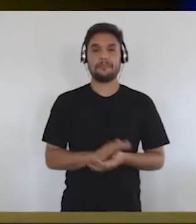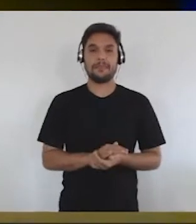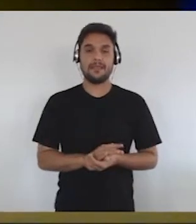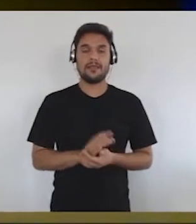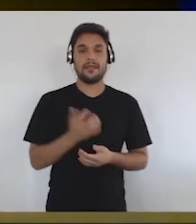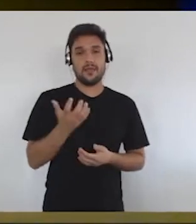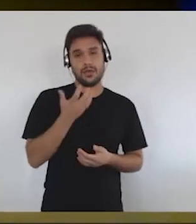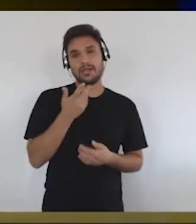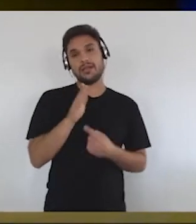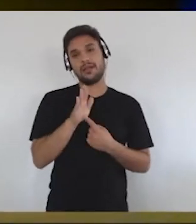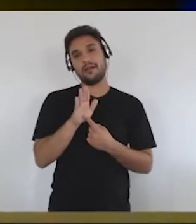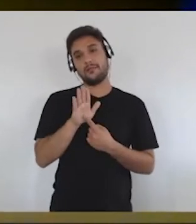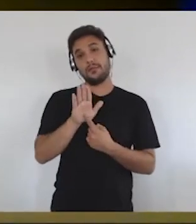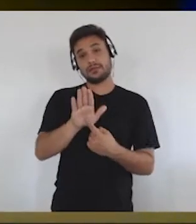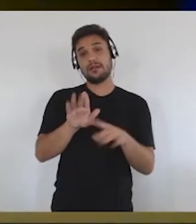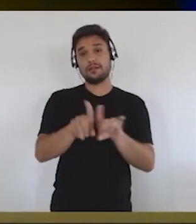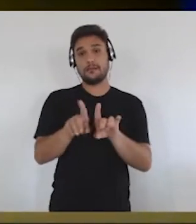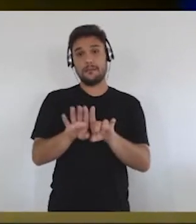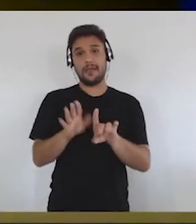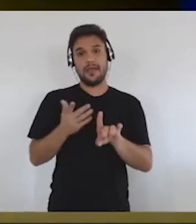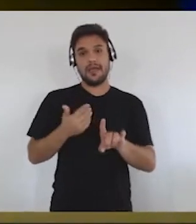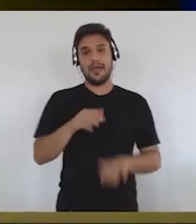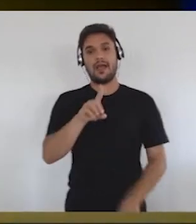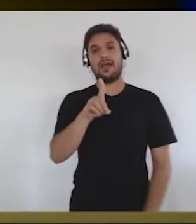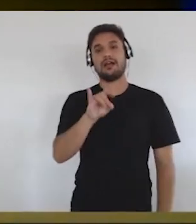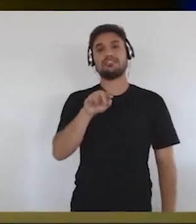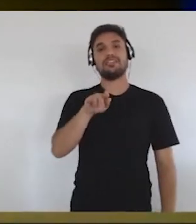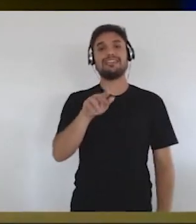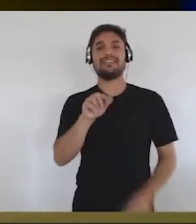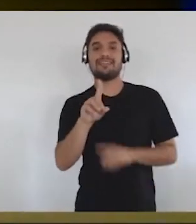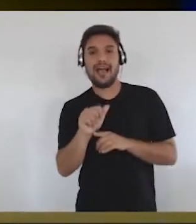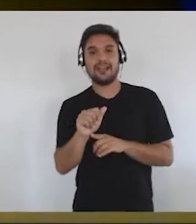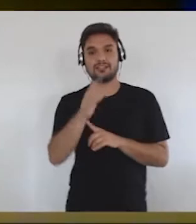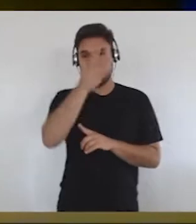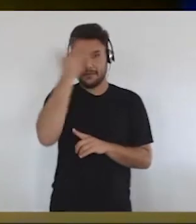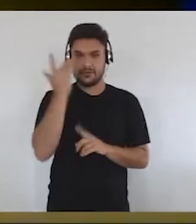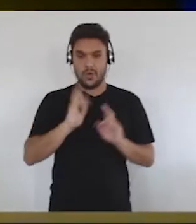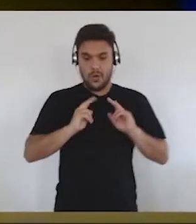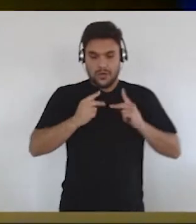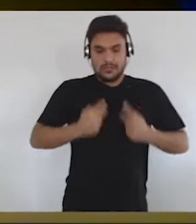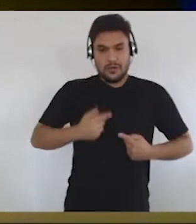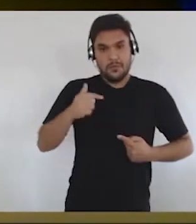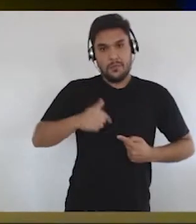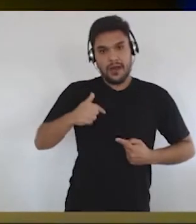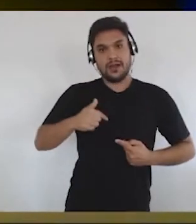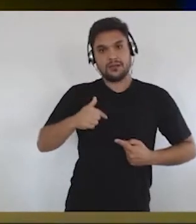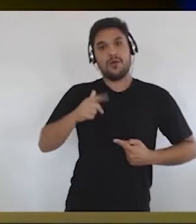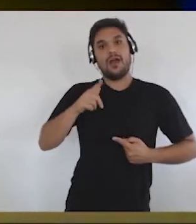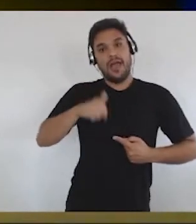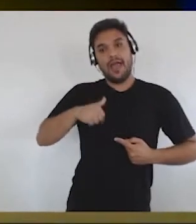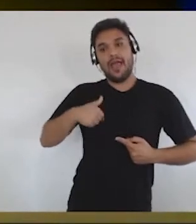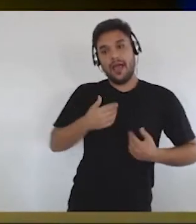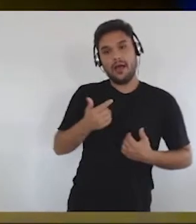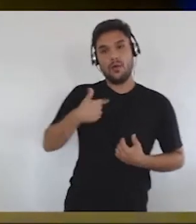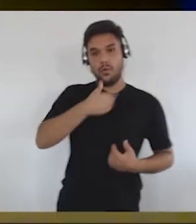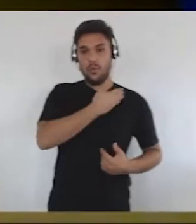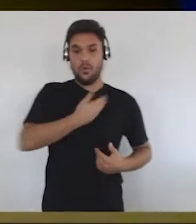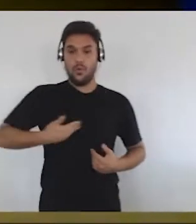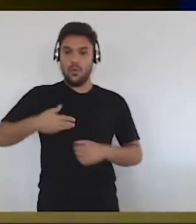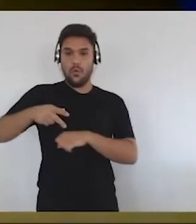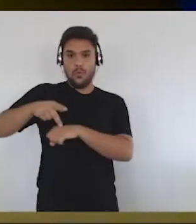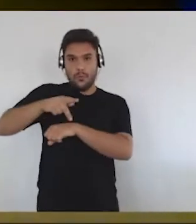gostaria de destacar de pronto que a dignidade da pessoa humana é o limite para a ação investigativa do Estado. O